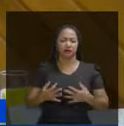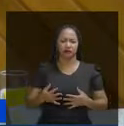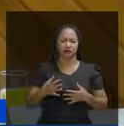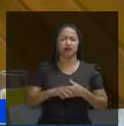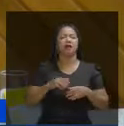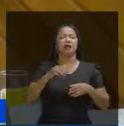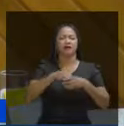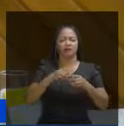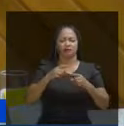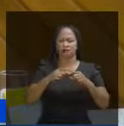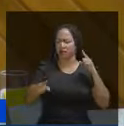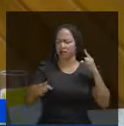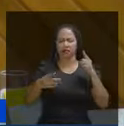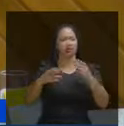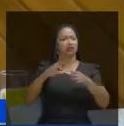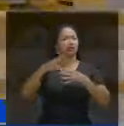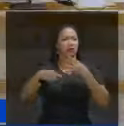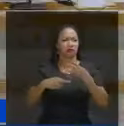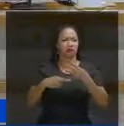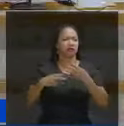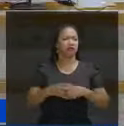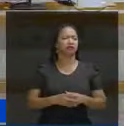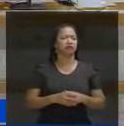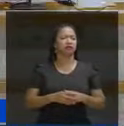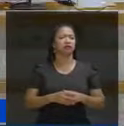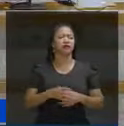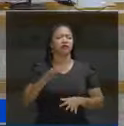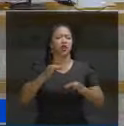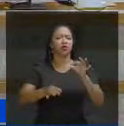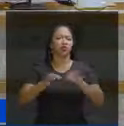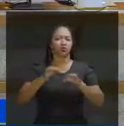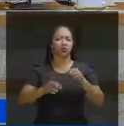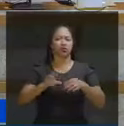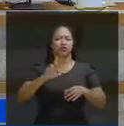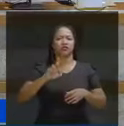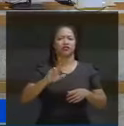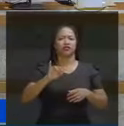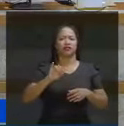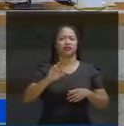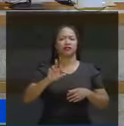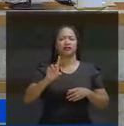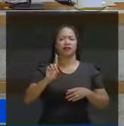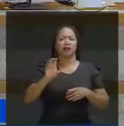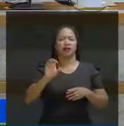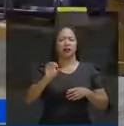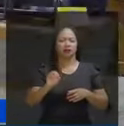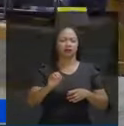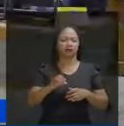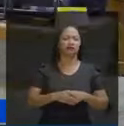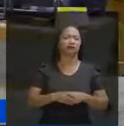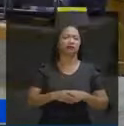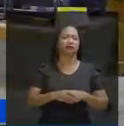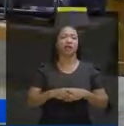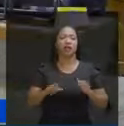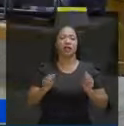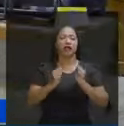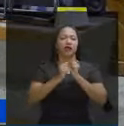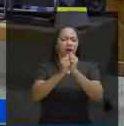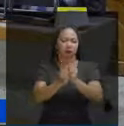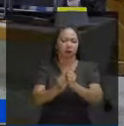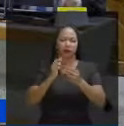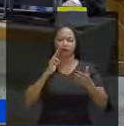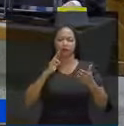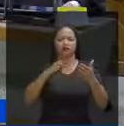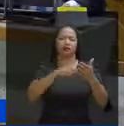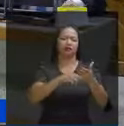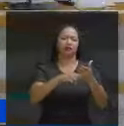não provimento do recurso. É, juiz Rivaldo Valente. O presidente, eu acompanho a